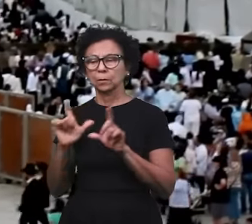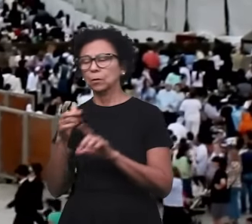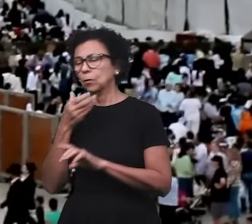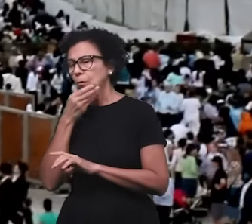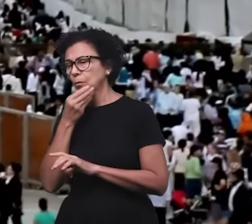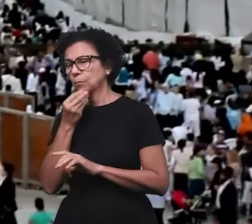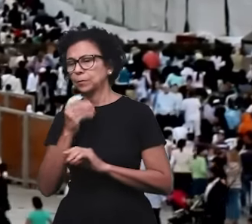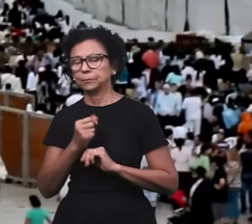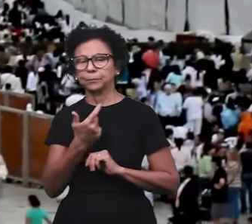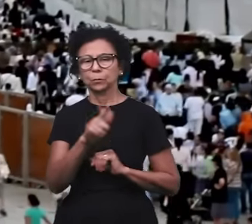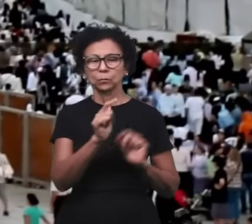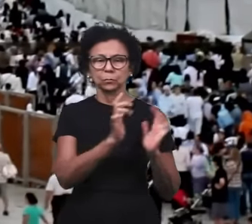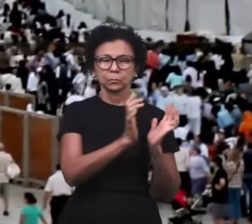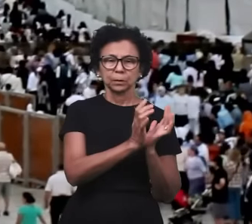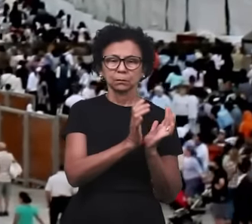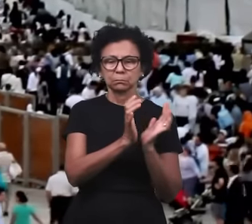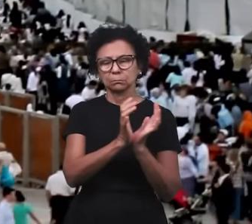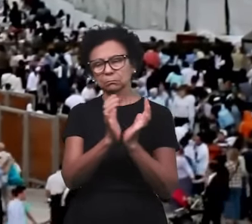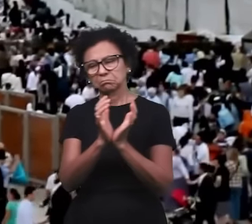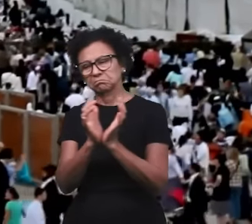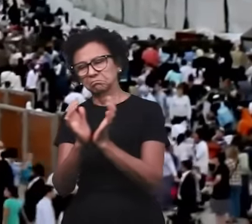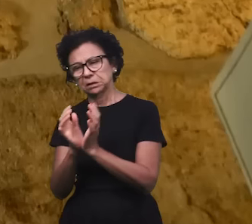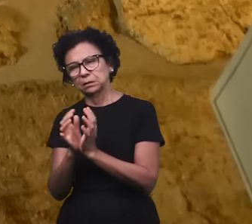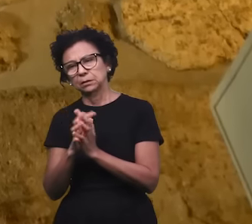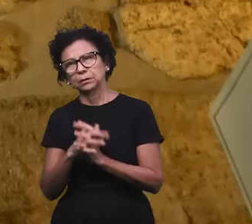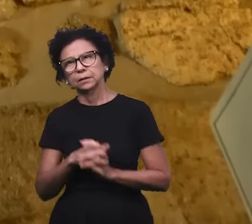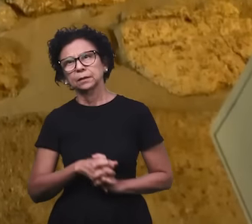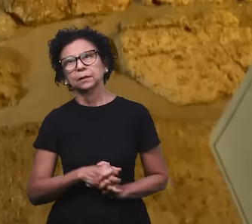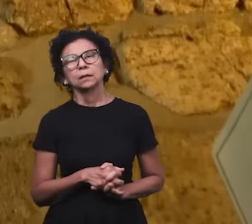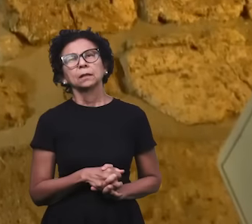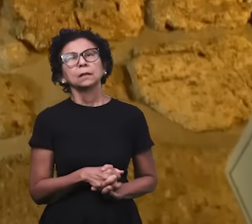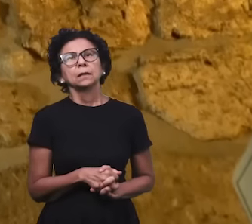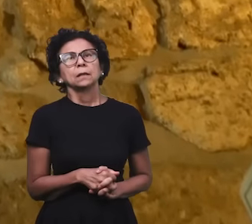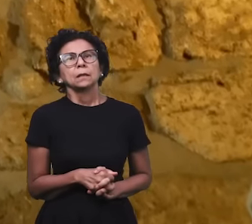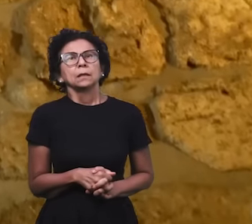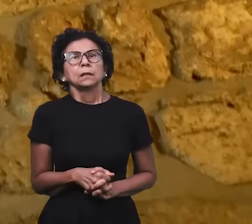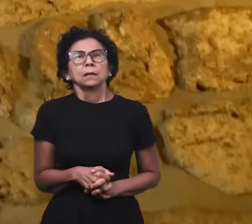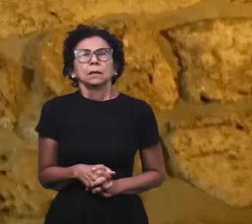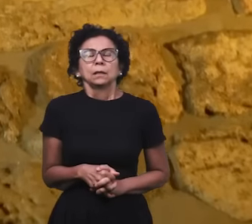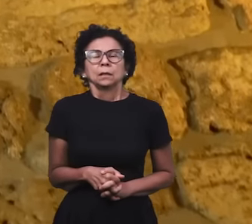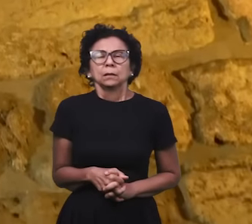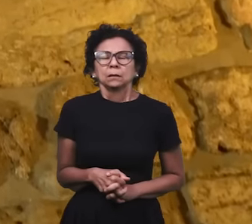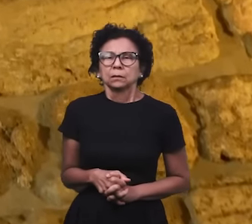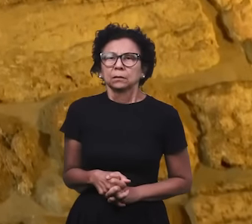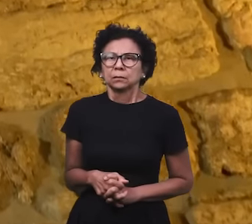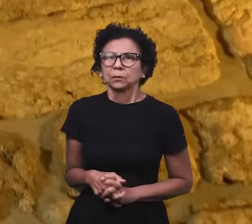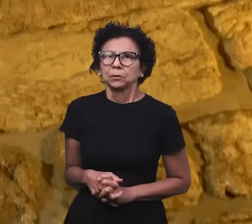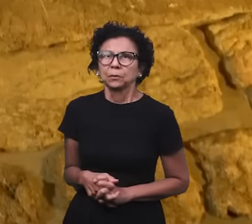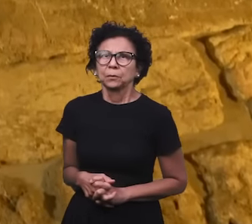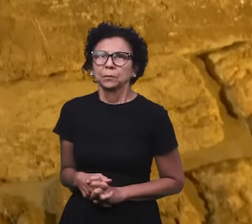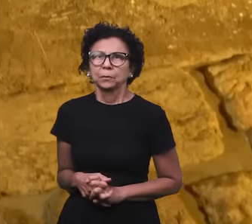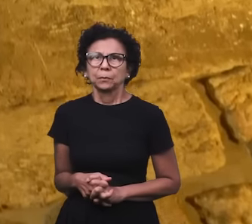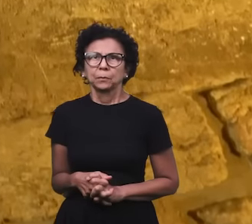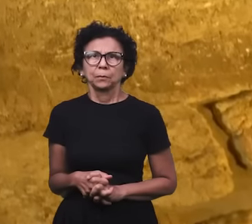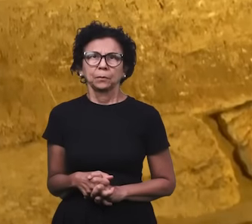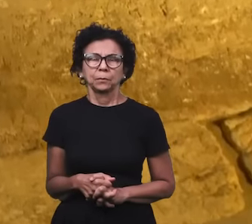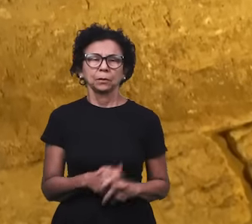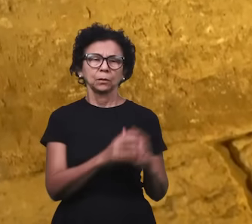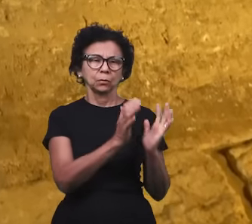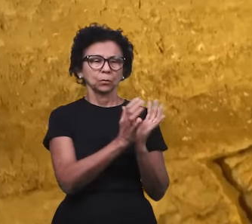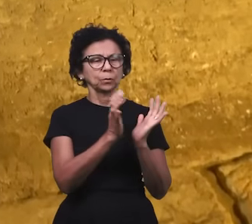parte dos homens, né? Outro grupinho ficava ali. Aí eles ficavam ali, aquele oração deles com a cabeça. Aí